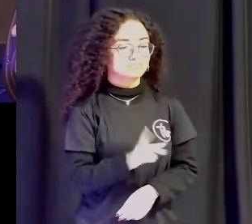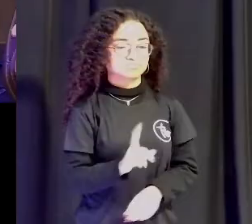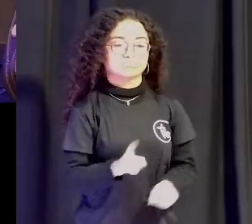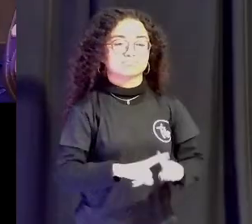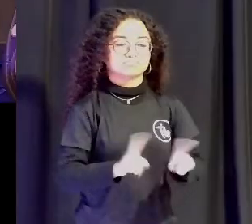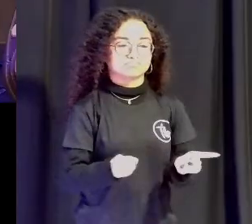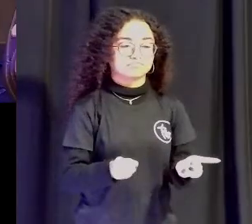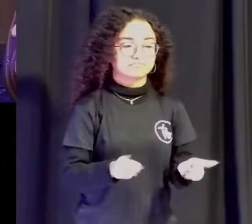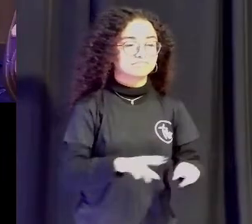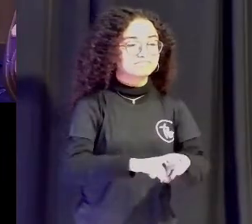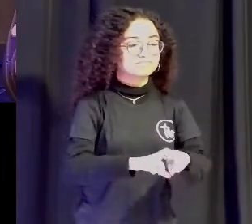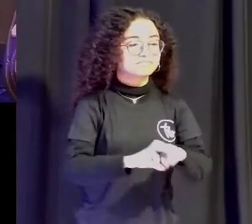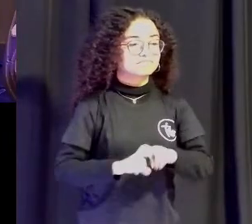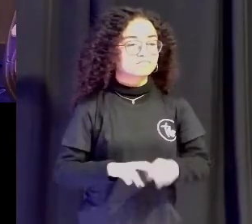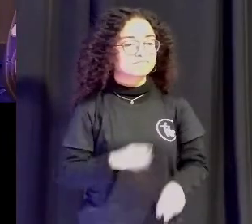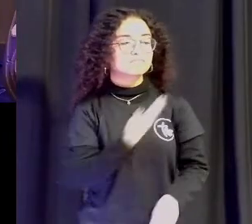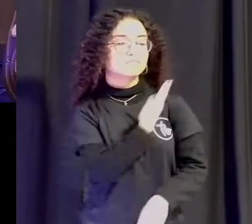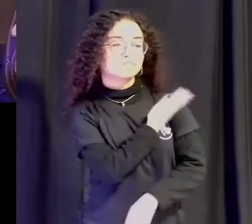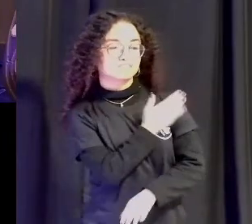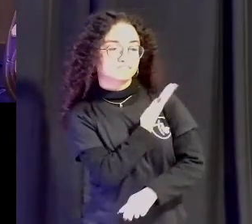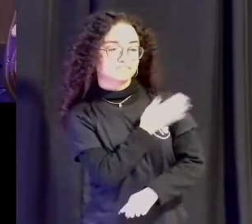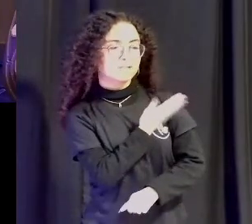DNA.